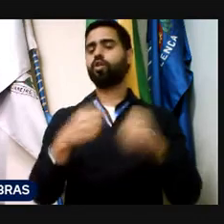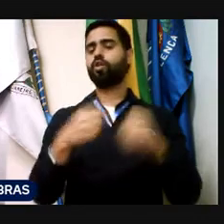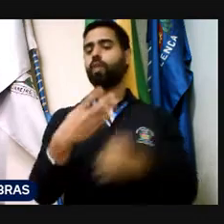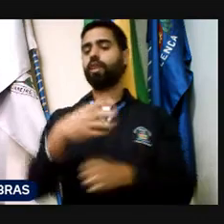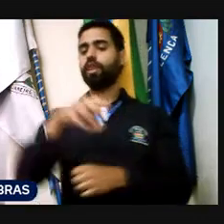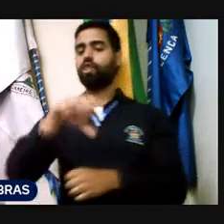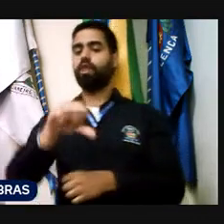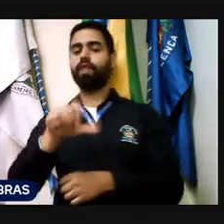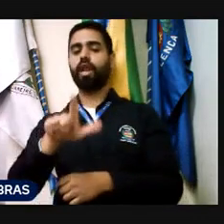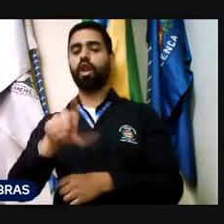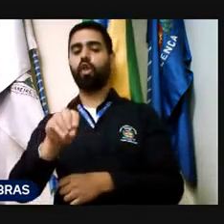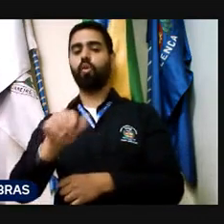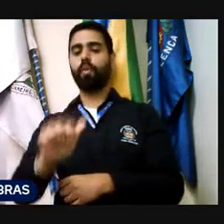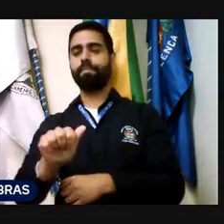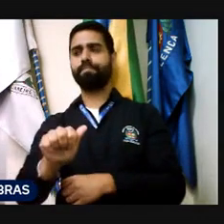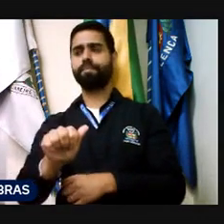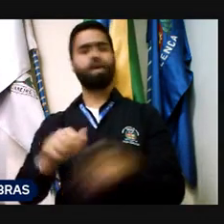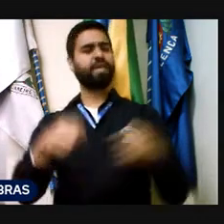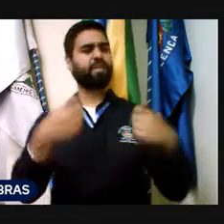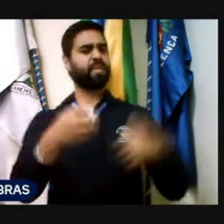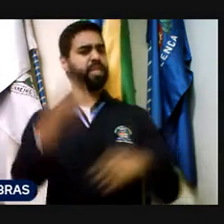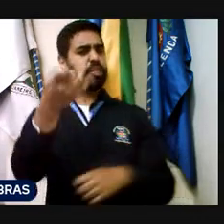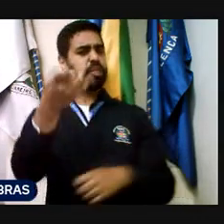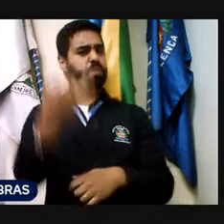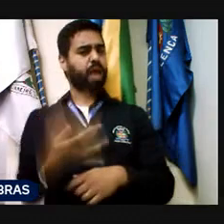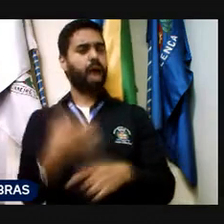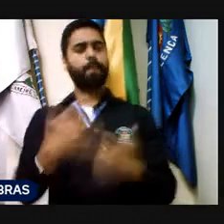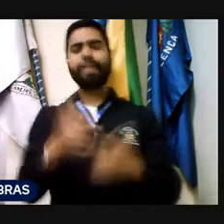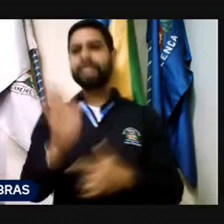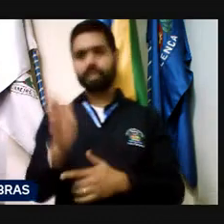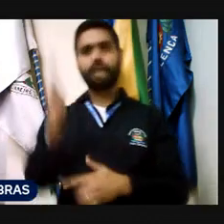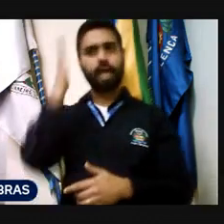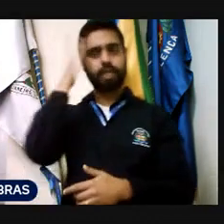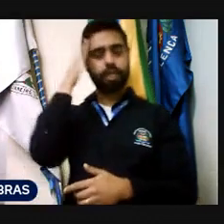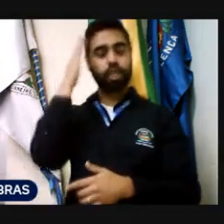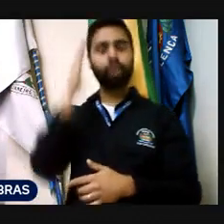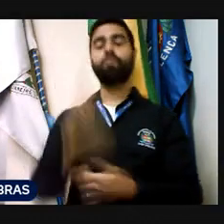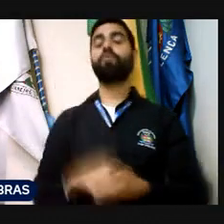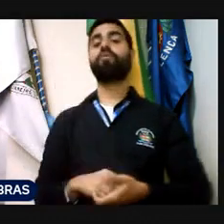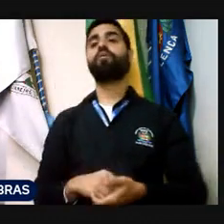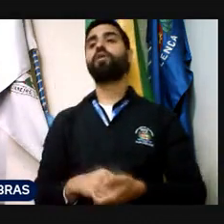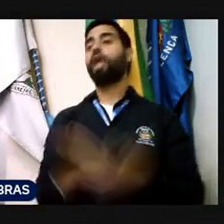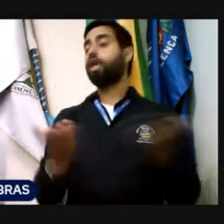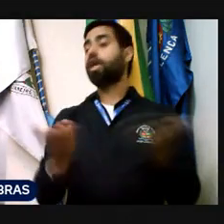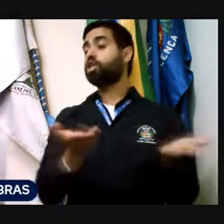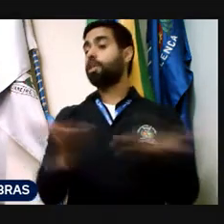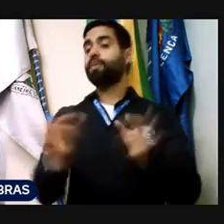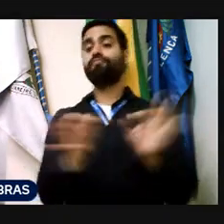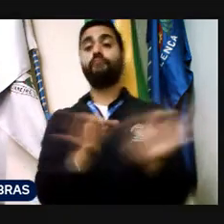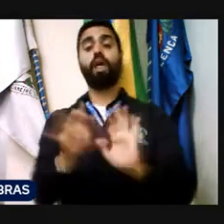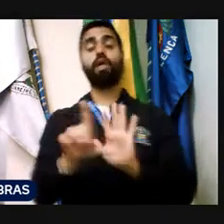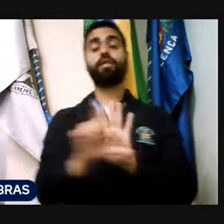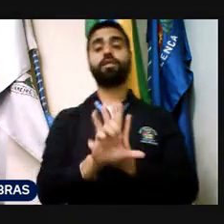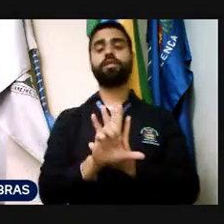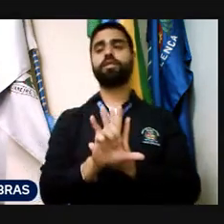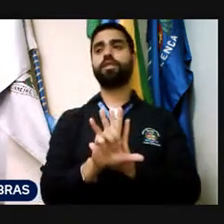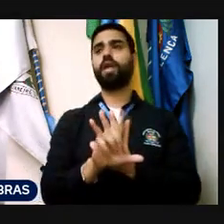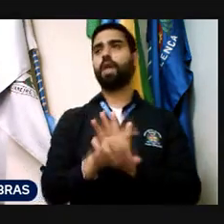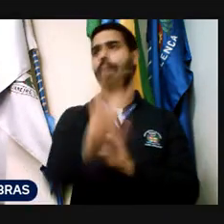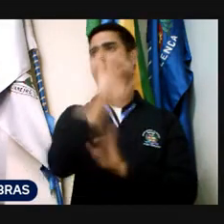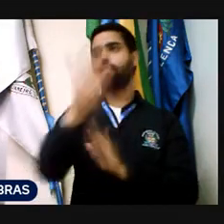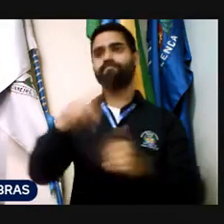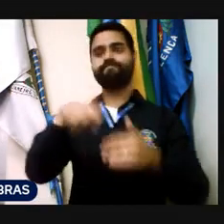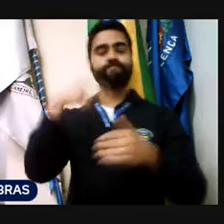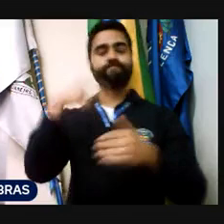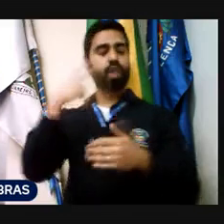da LOM. Dispensando maiores justificativas pela própria clareza da proposta, submetemos o projeto de lei em anexo à consideração do plenário